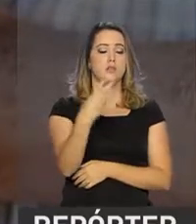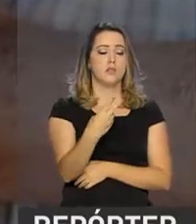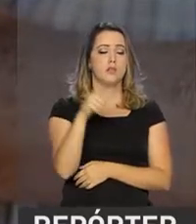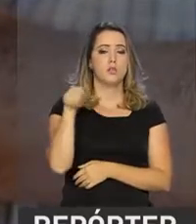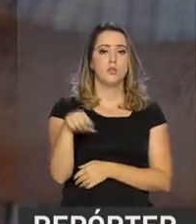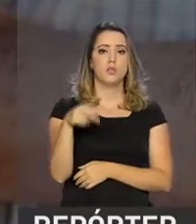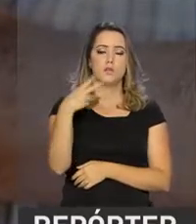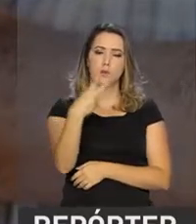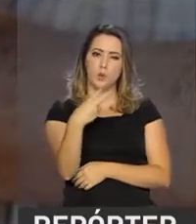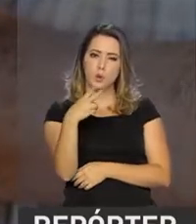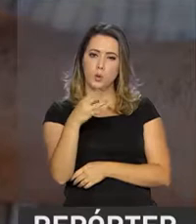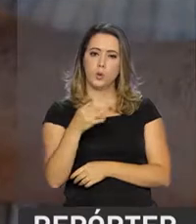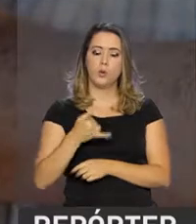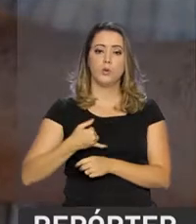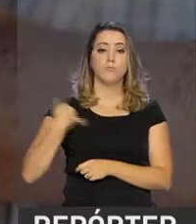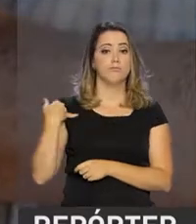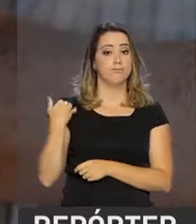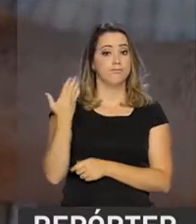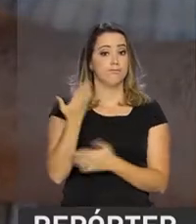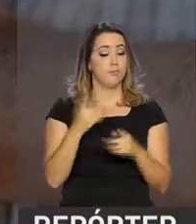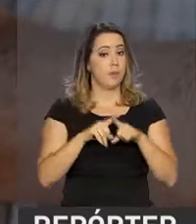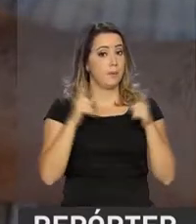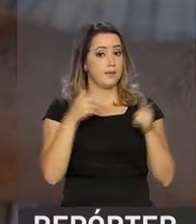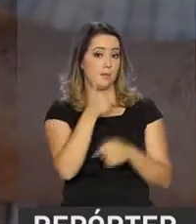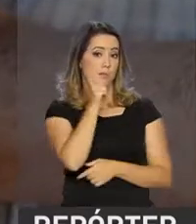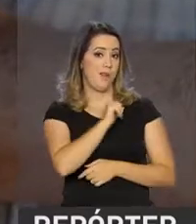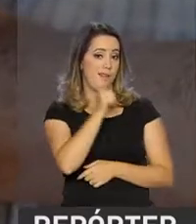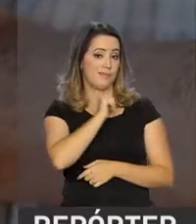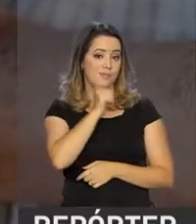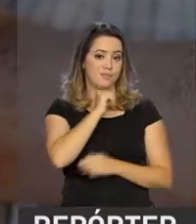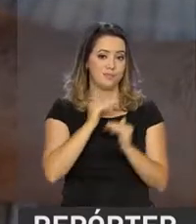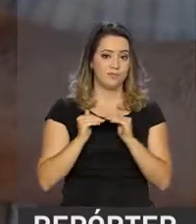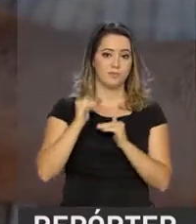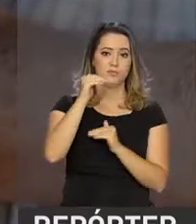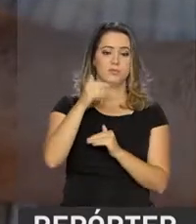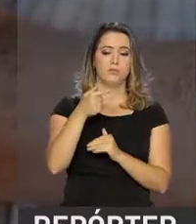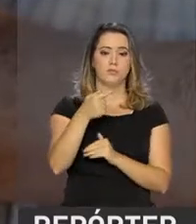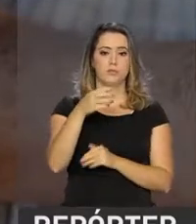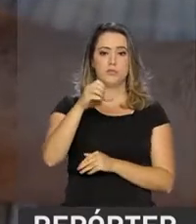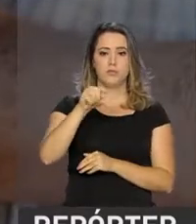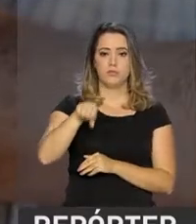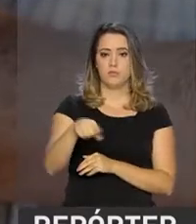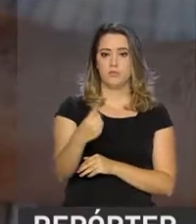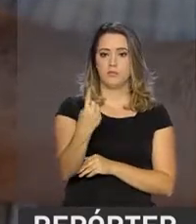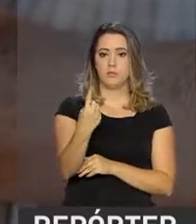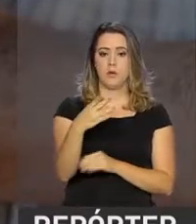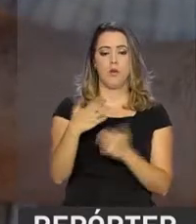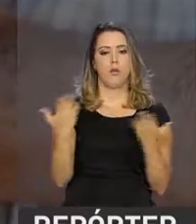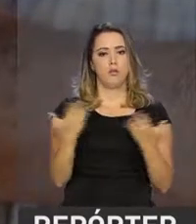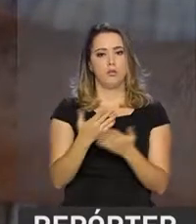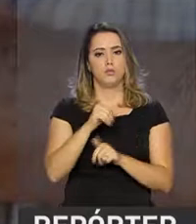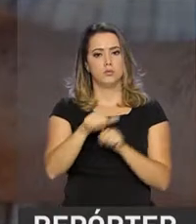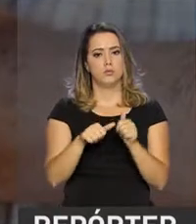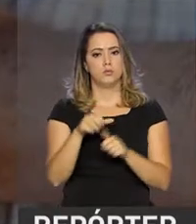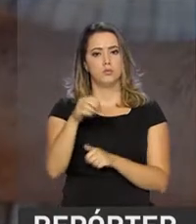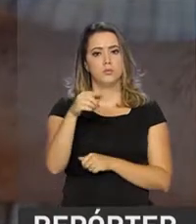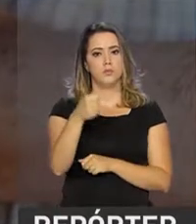2016 já a expectativa de vida das mulheres pulou de 79,1 para